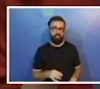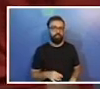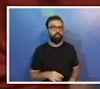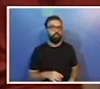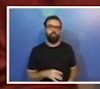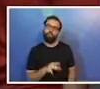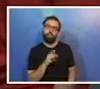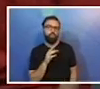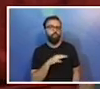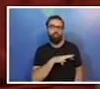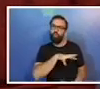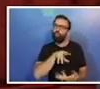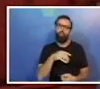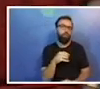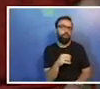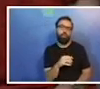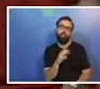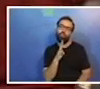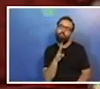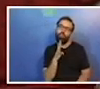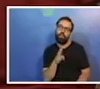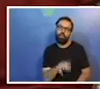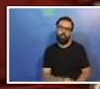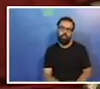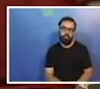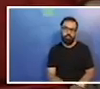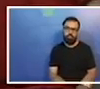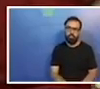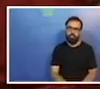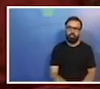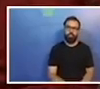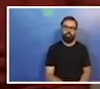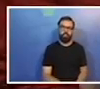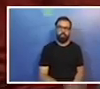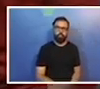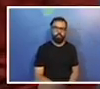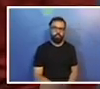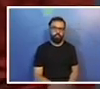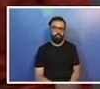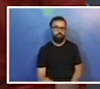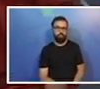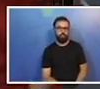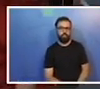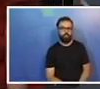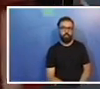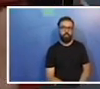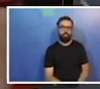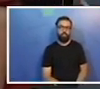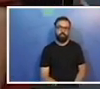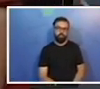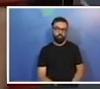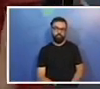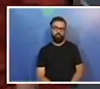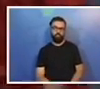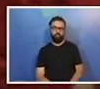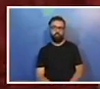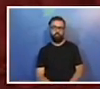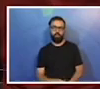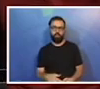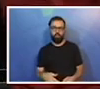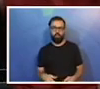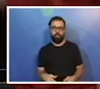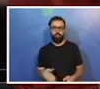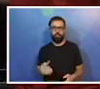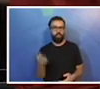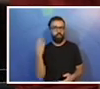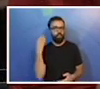mais conhecidos do mundo. Geralmente, ele está sozinho. Ele é originário da China. O